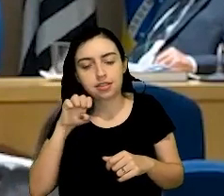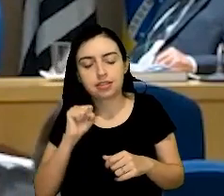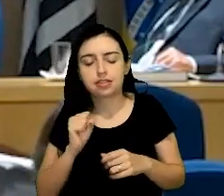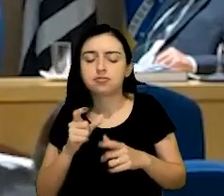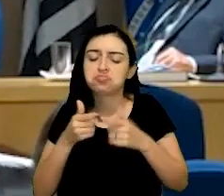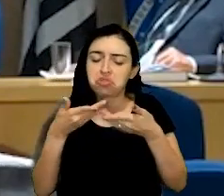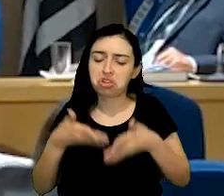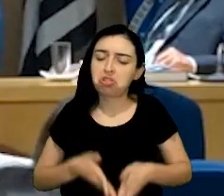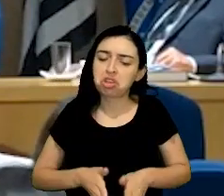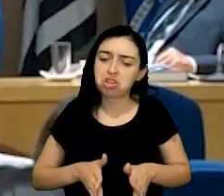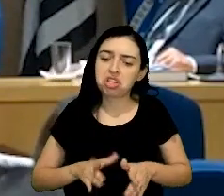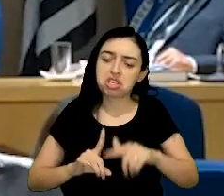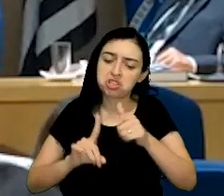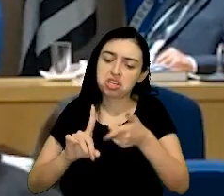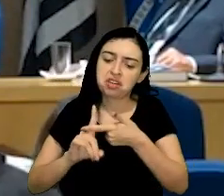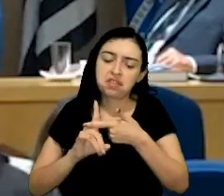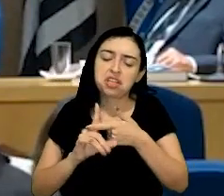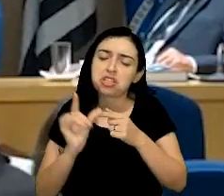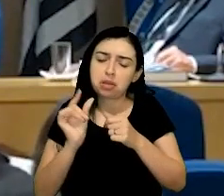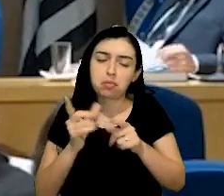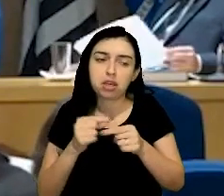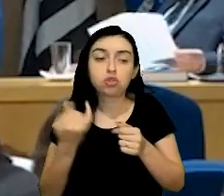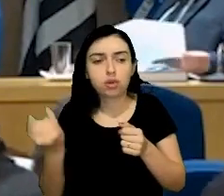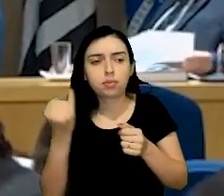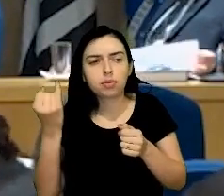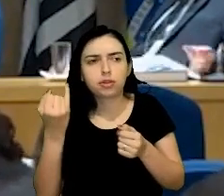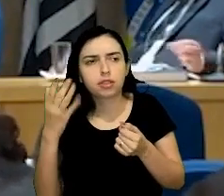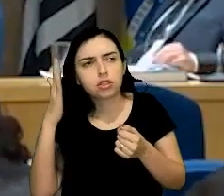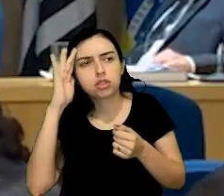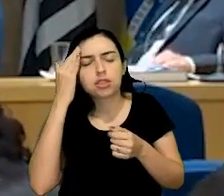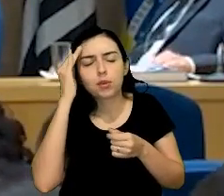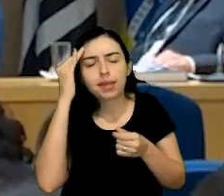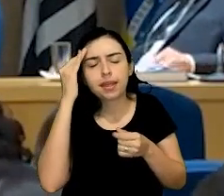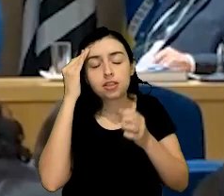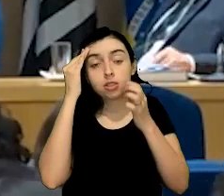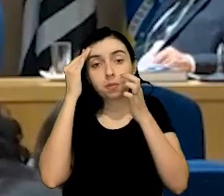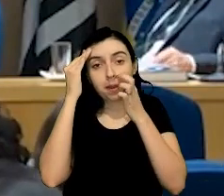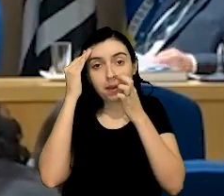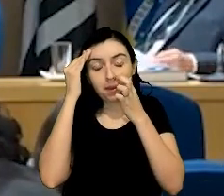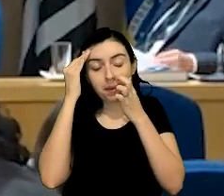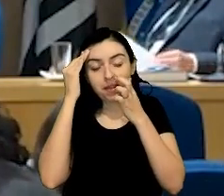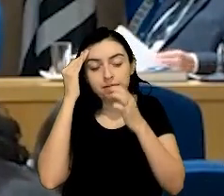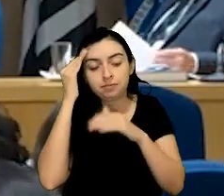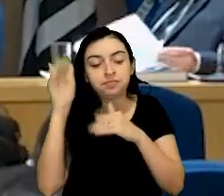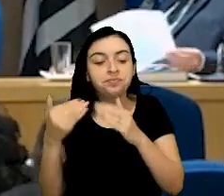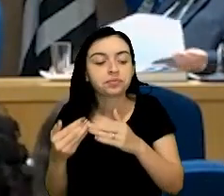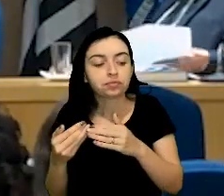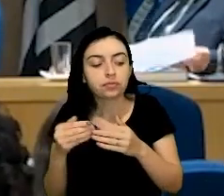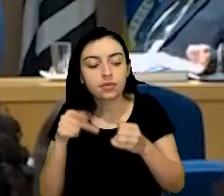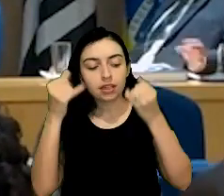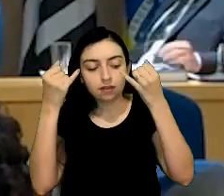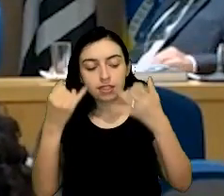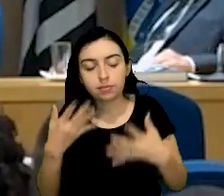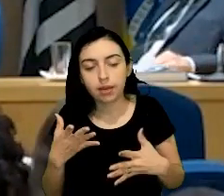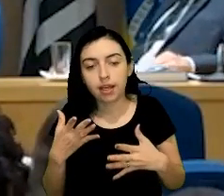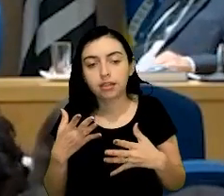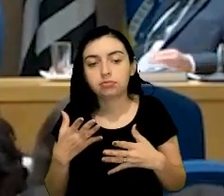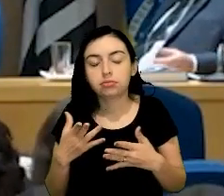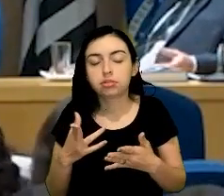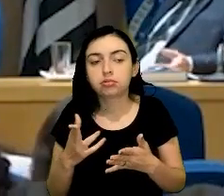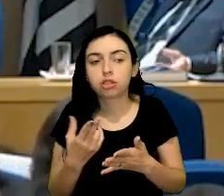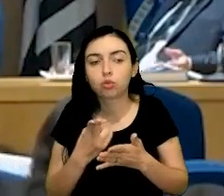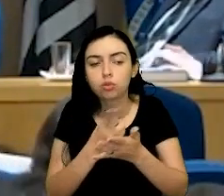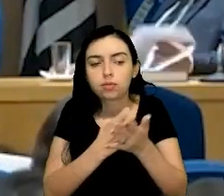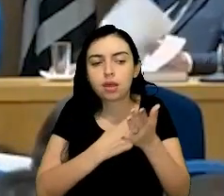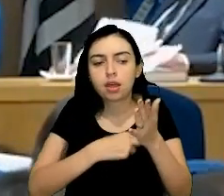é importante que a gente tenha essa dimensão. E vou chegar um pouco para falar isso dessa questão demográfica mesmo, de quando que o